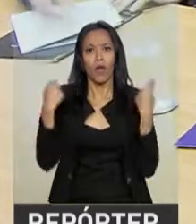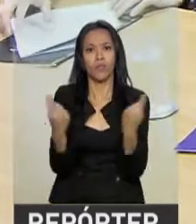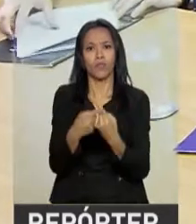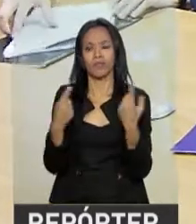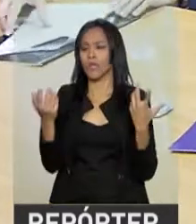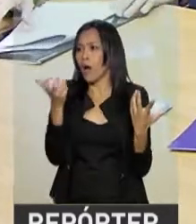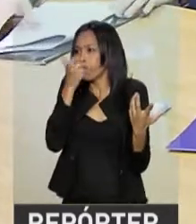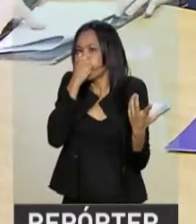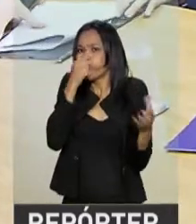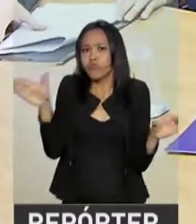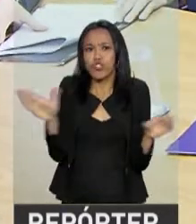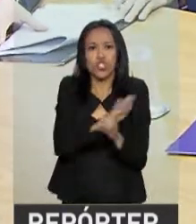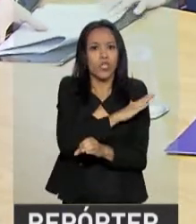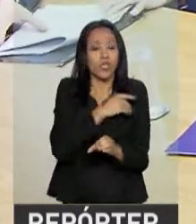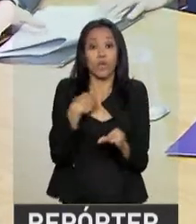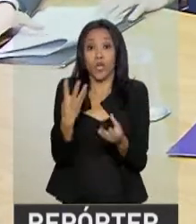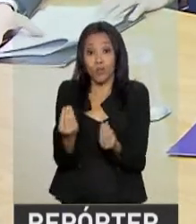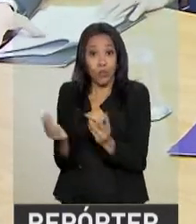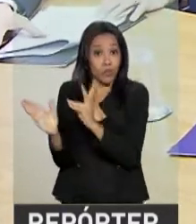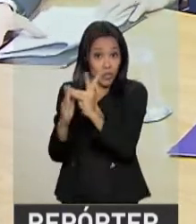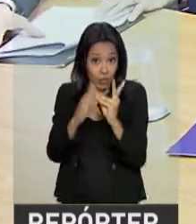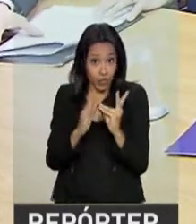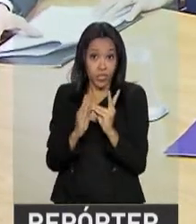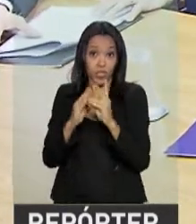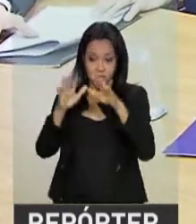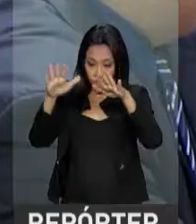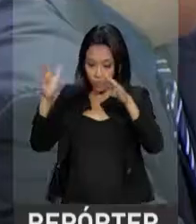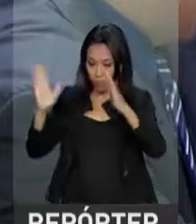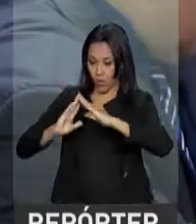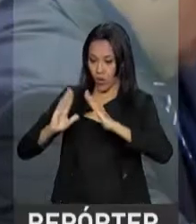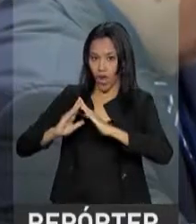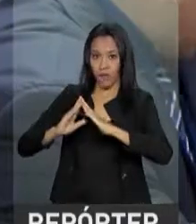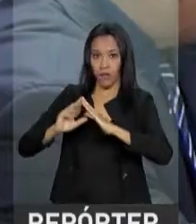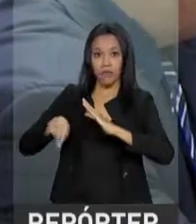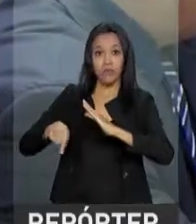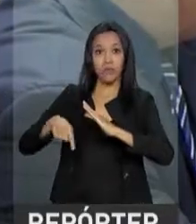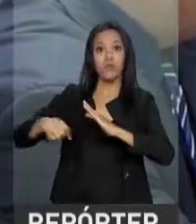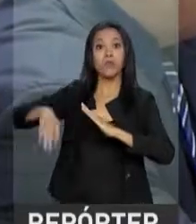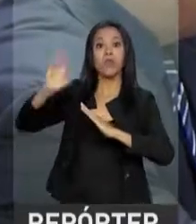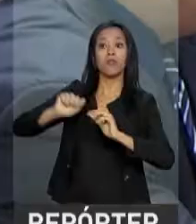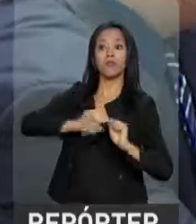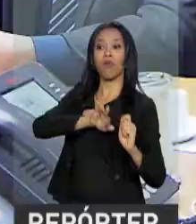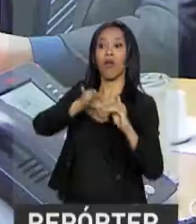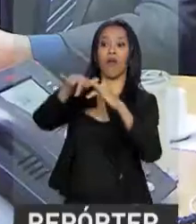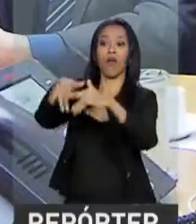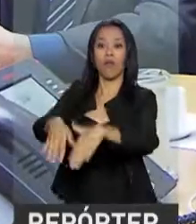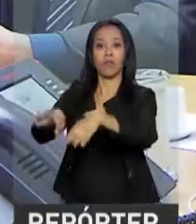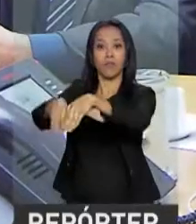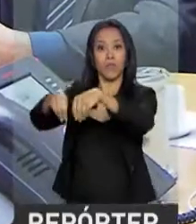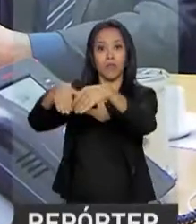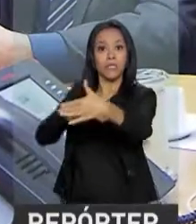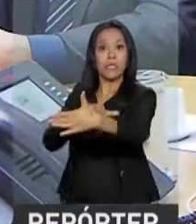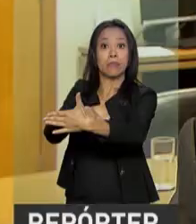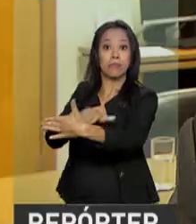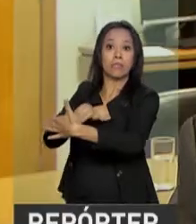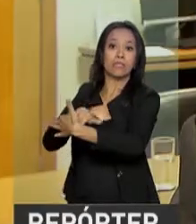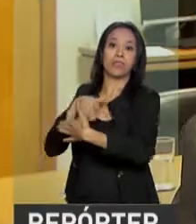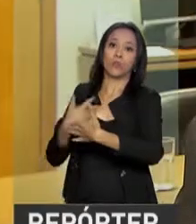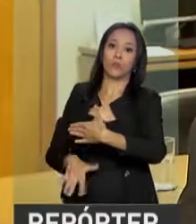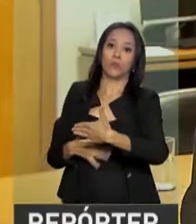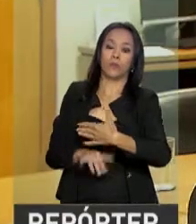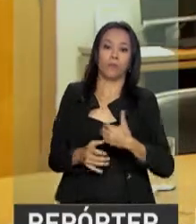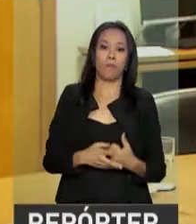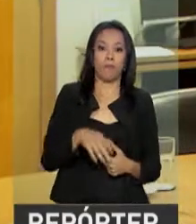e muitos indígenas que viviam na sede do município estão seguindo pra áreas indígenas nos limites da cidade hoje